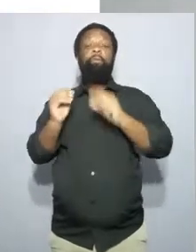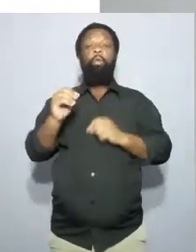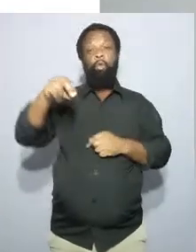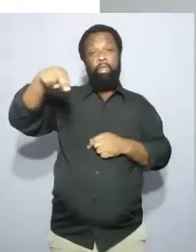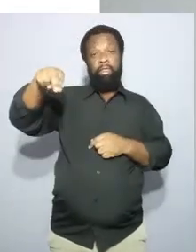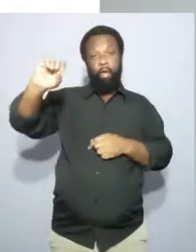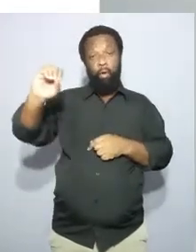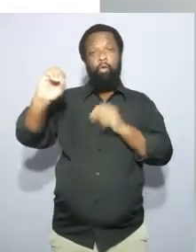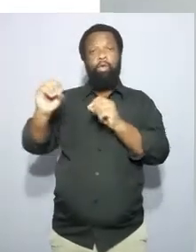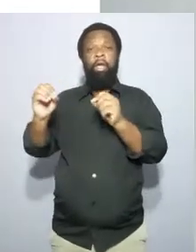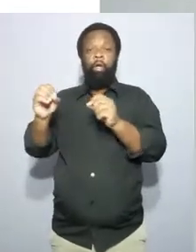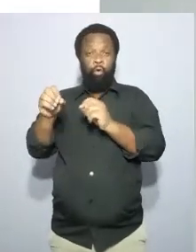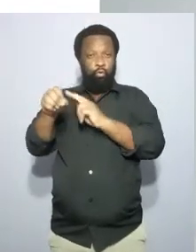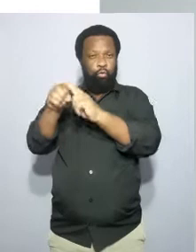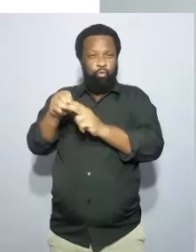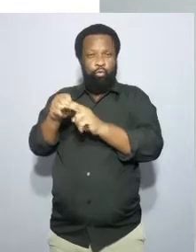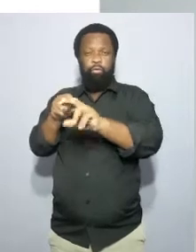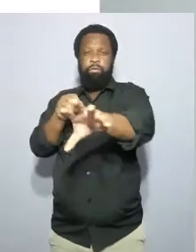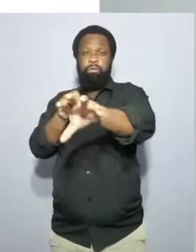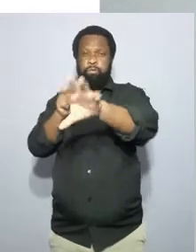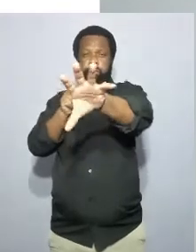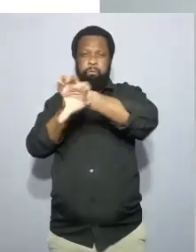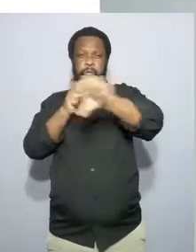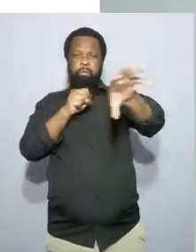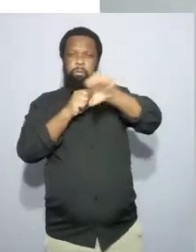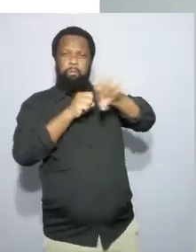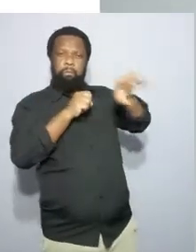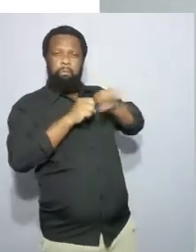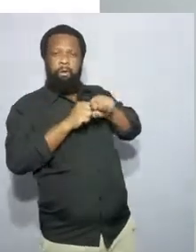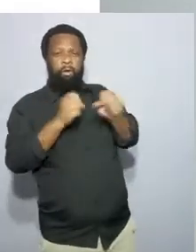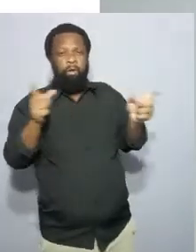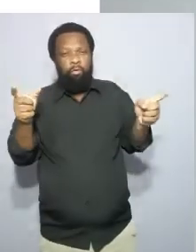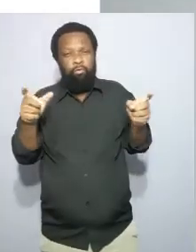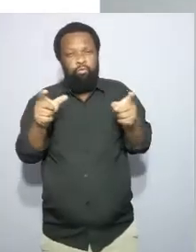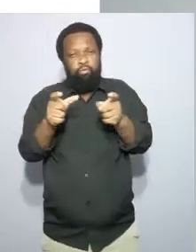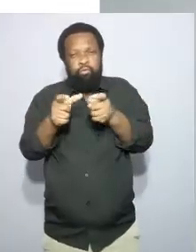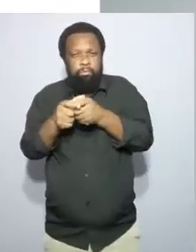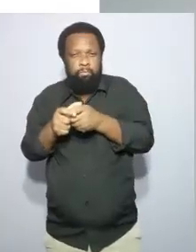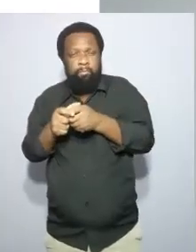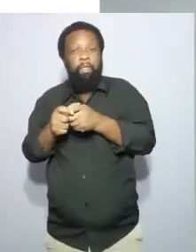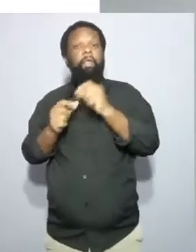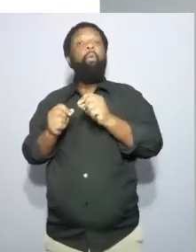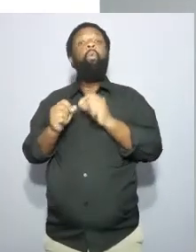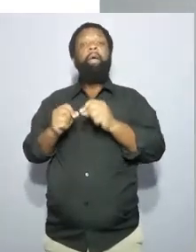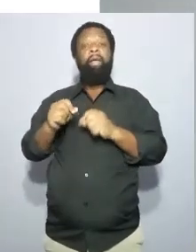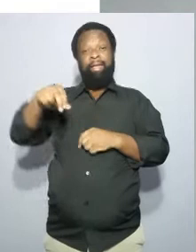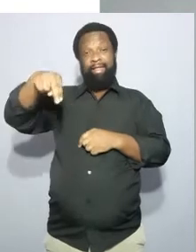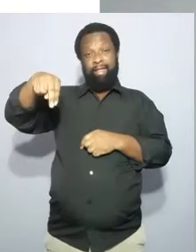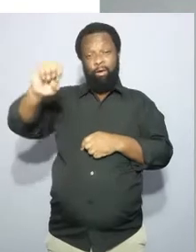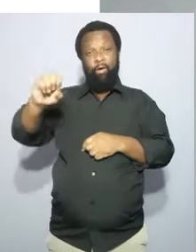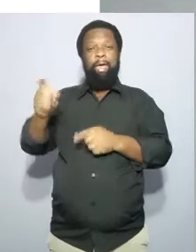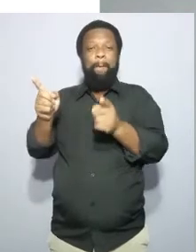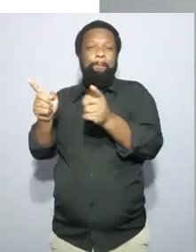contração, o núcleo atrai bem os elétrons e contrai, diminui. Então, o neônio é